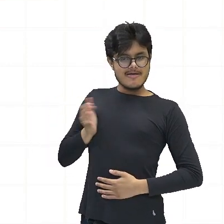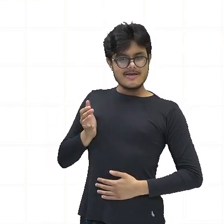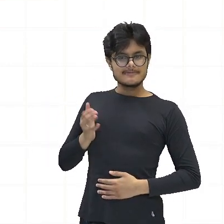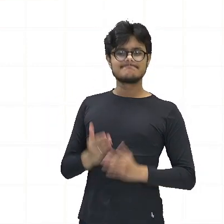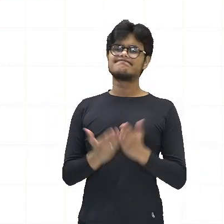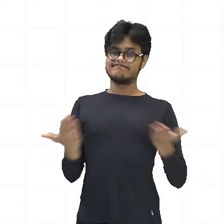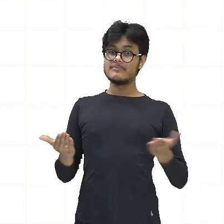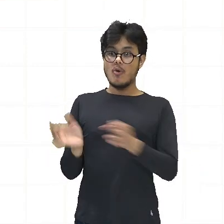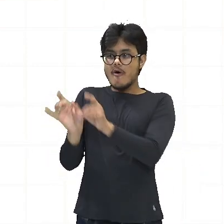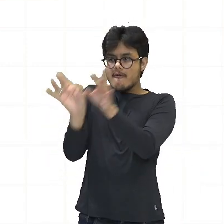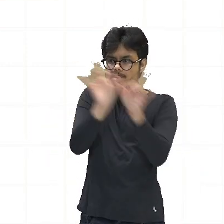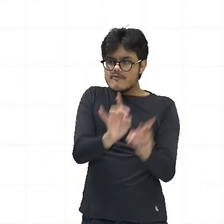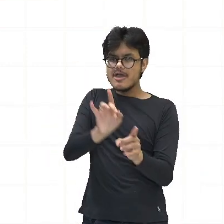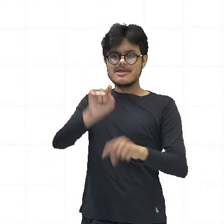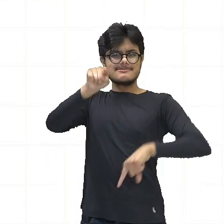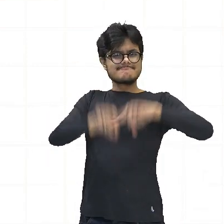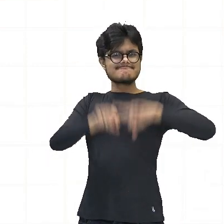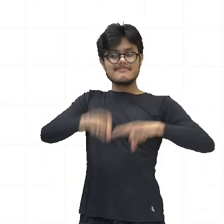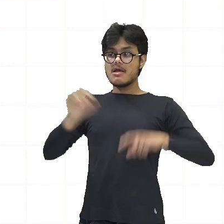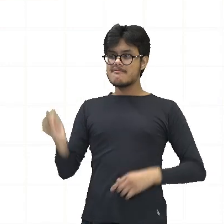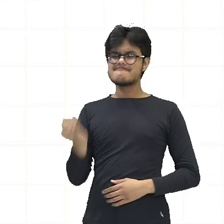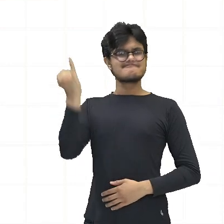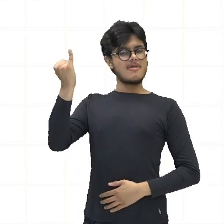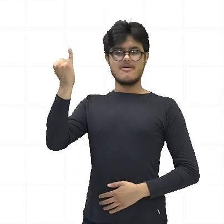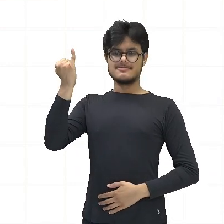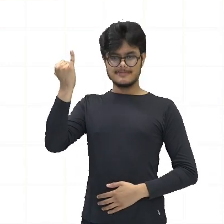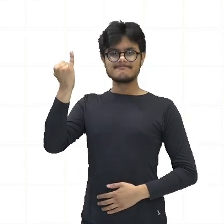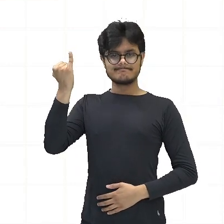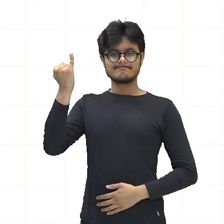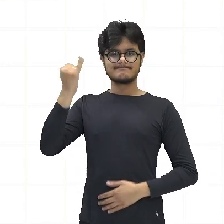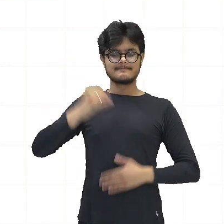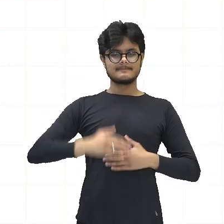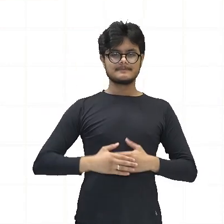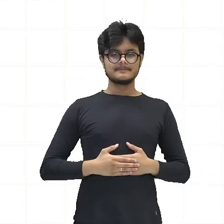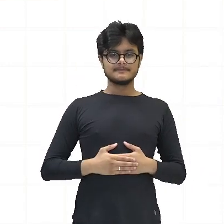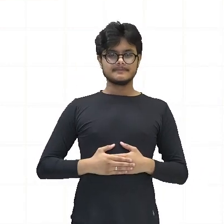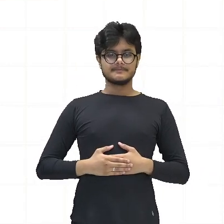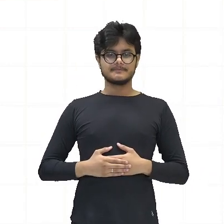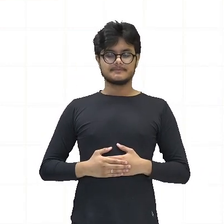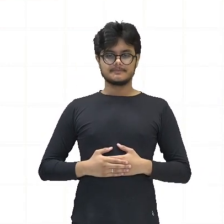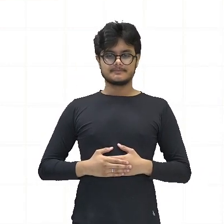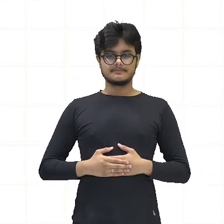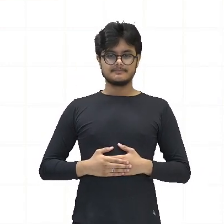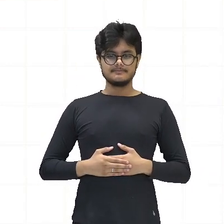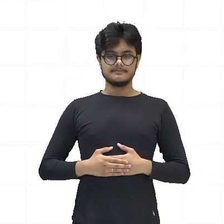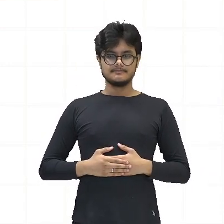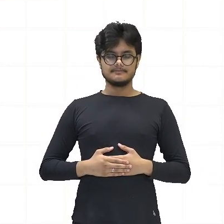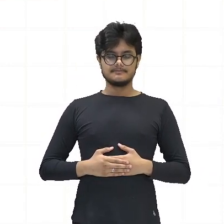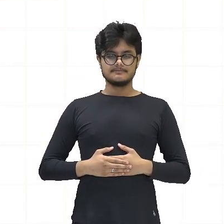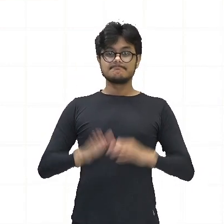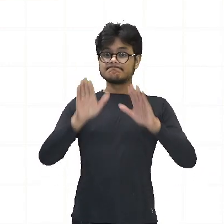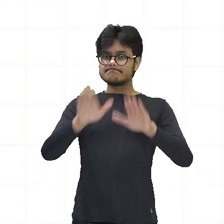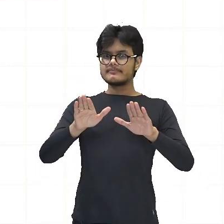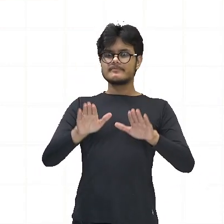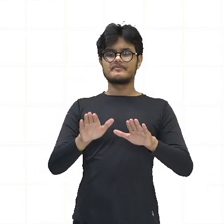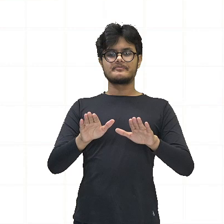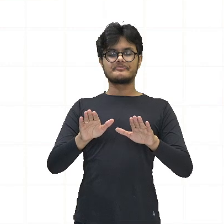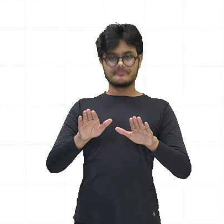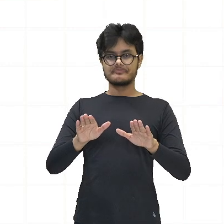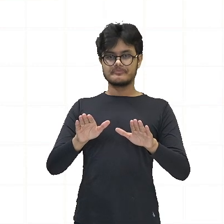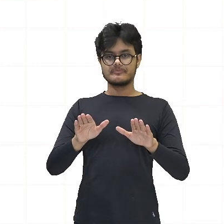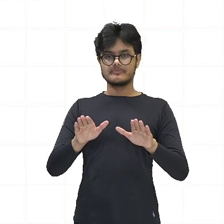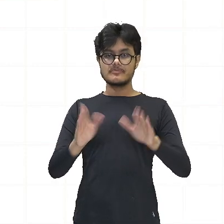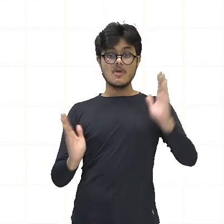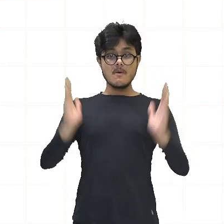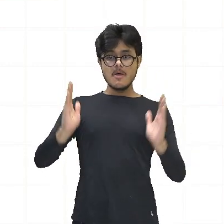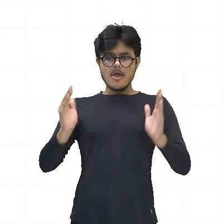comércio era a principal característica aí do mercantilismo. Então, uma marca também muito importante do